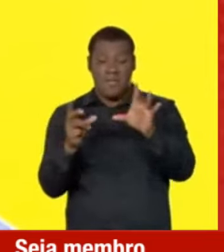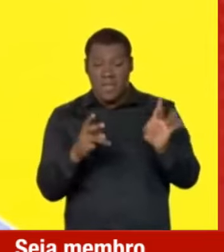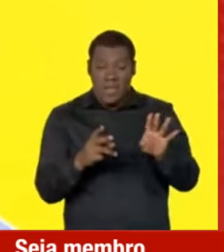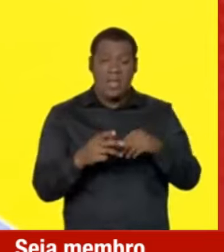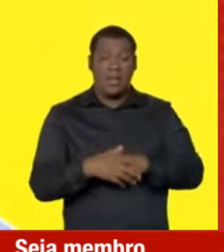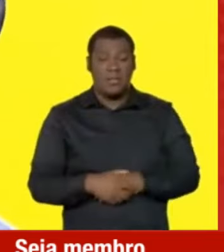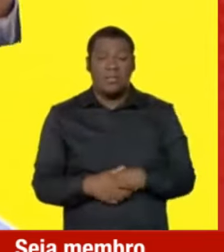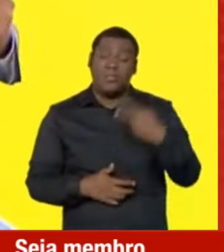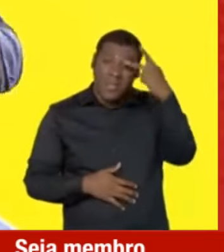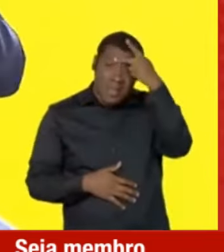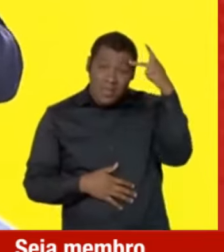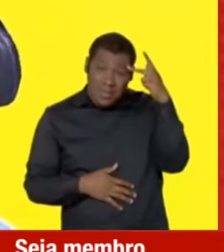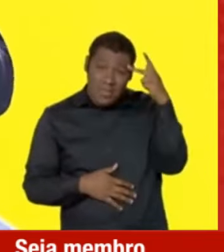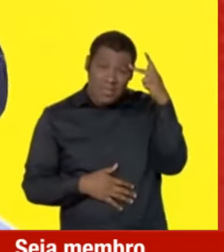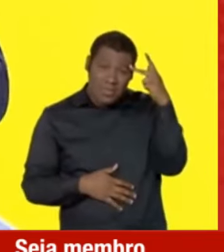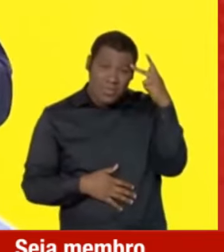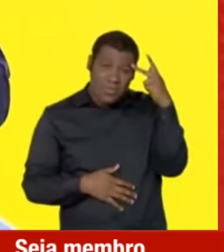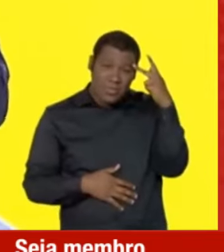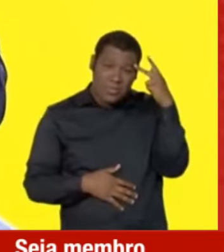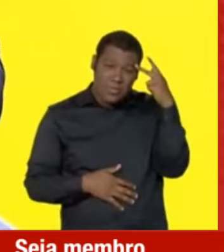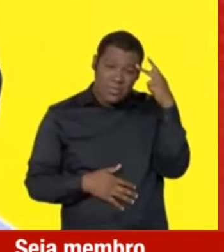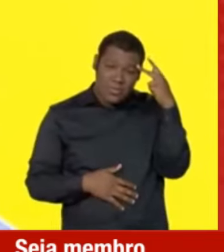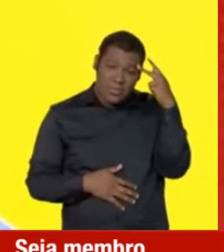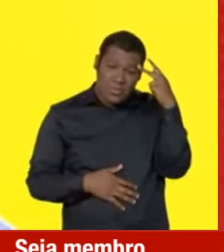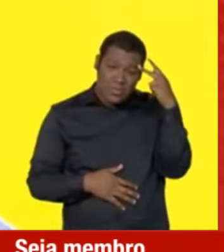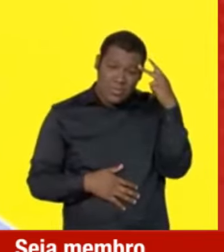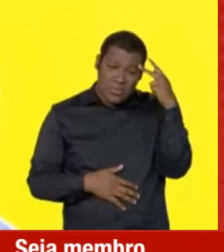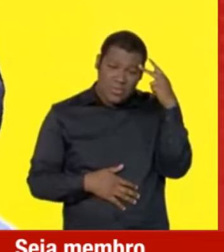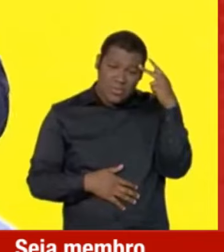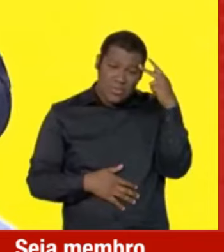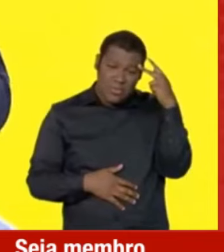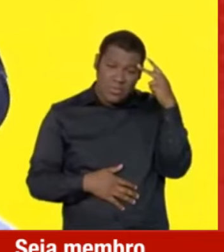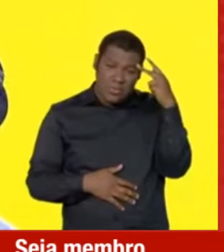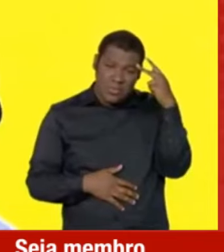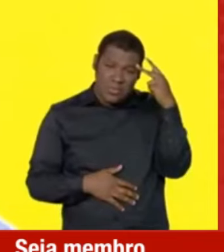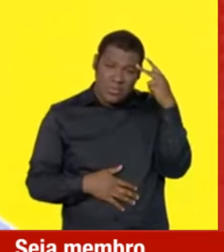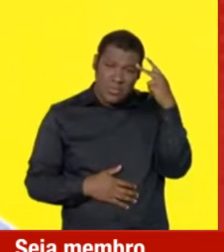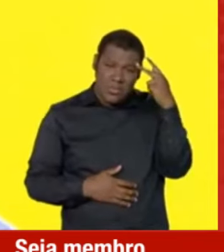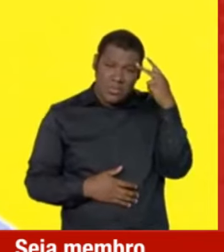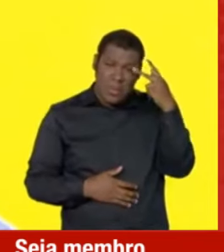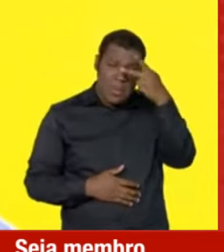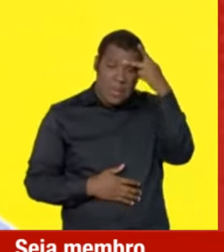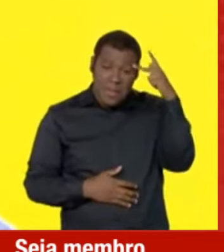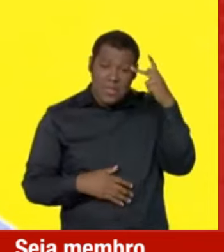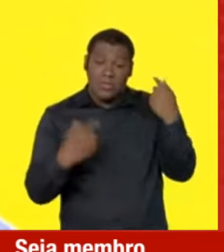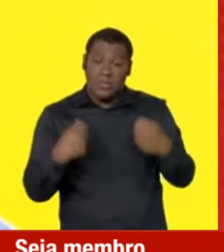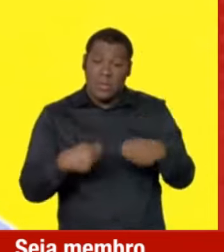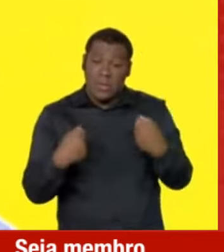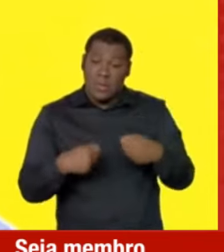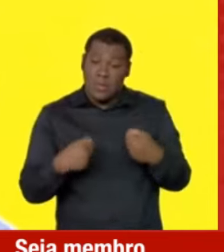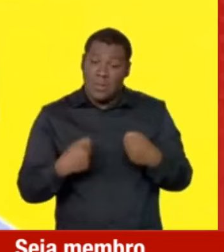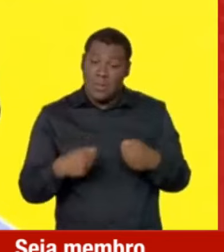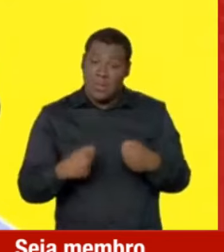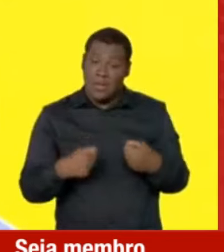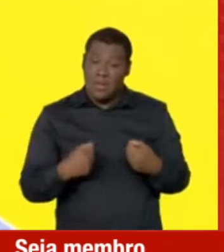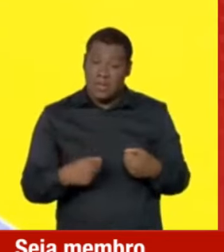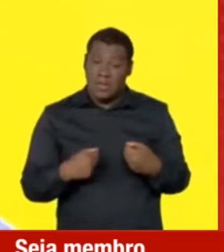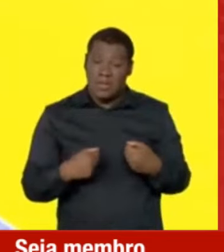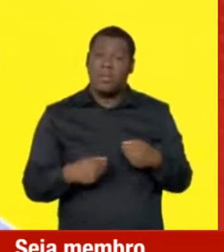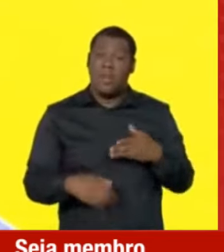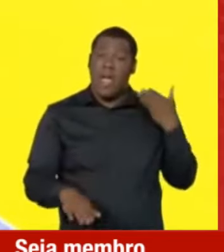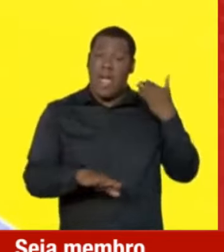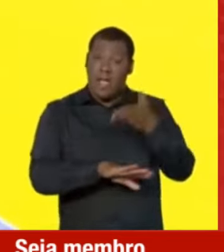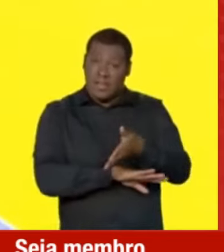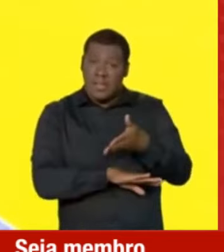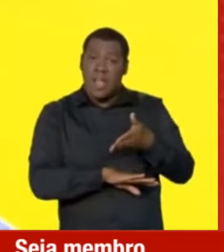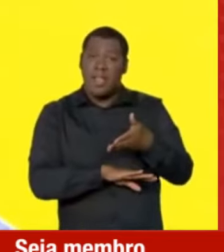precisam, no seu cálculo atorial, justamente de recebíveis de longo prazo, como, por exemplo,